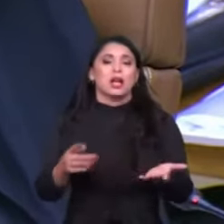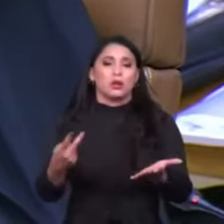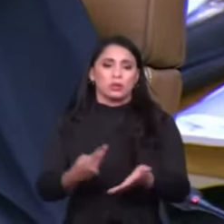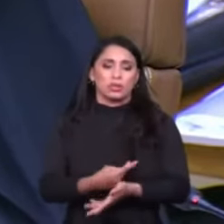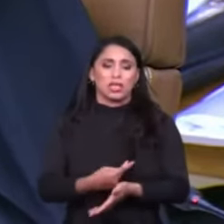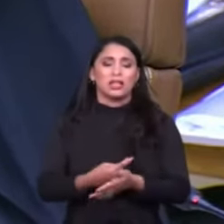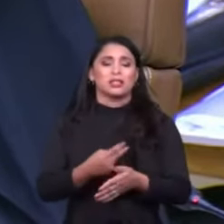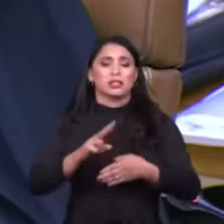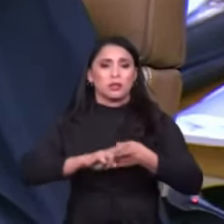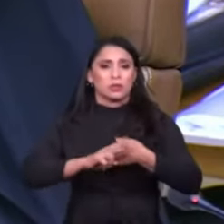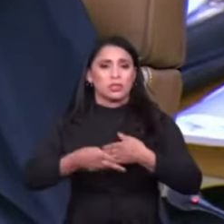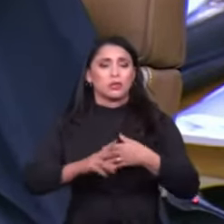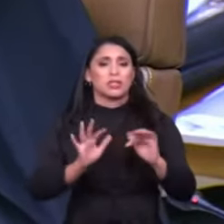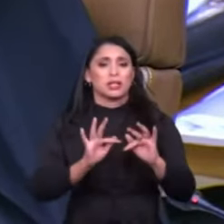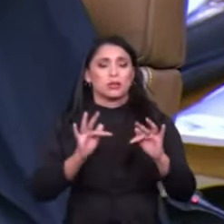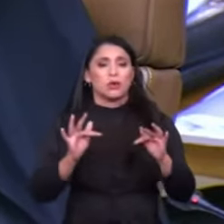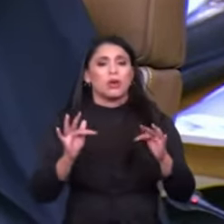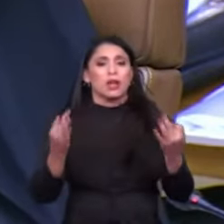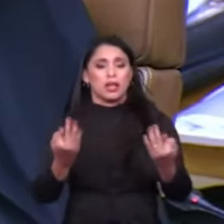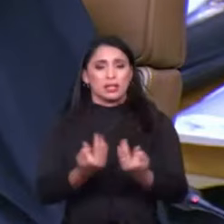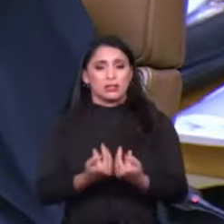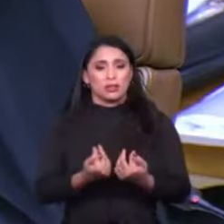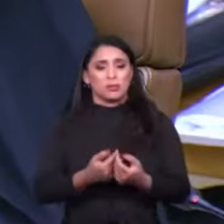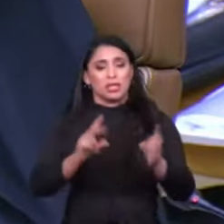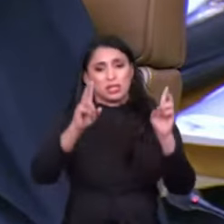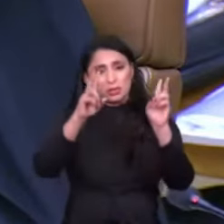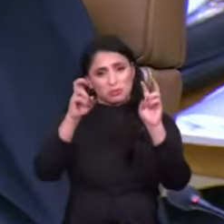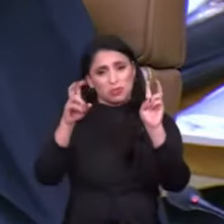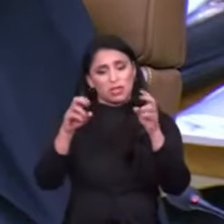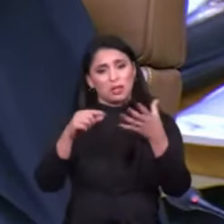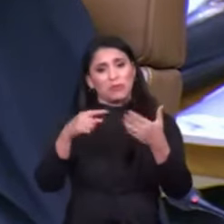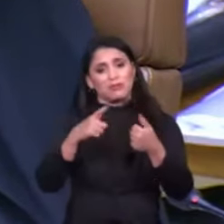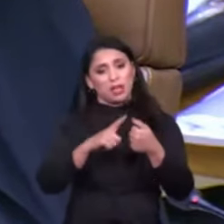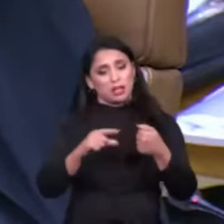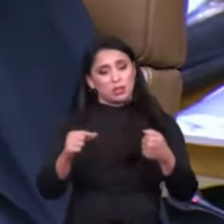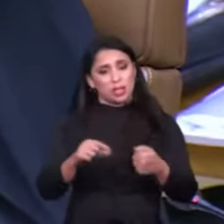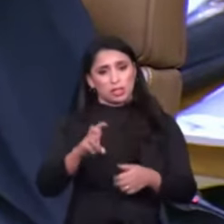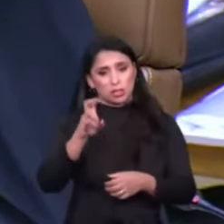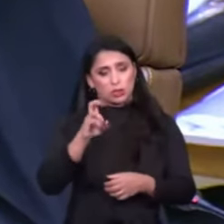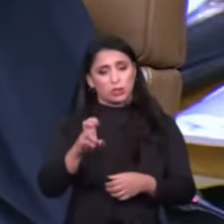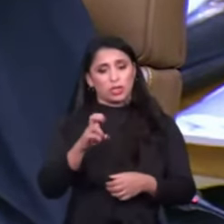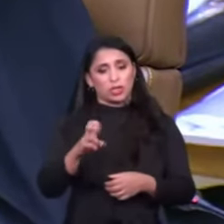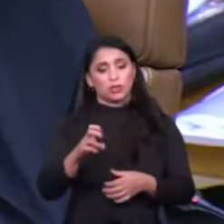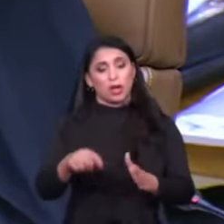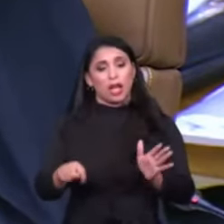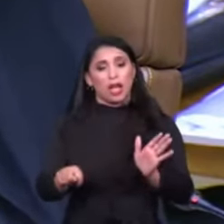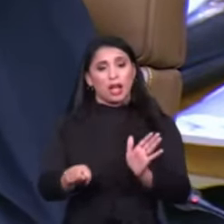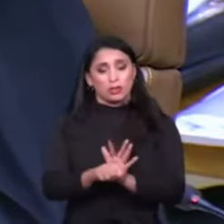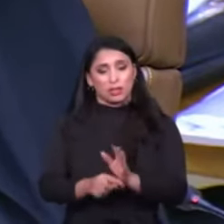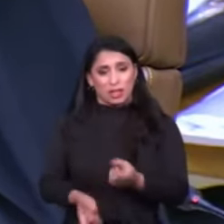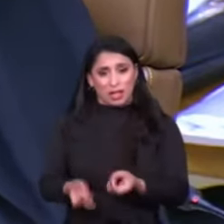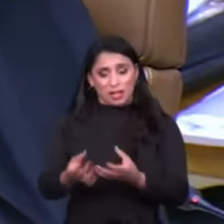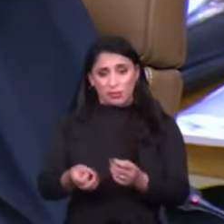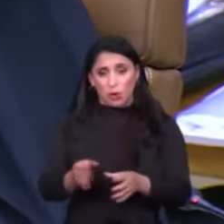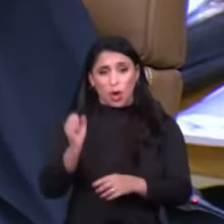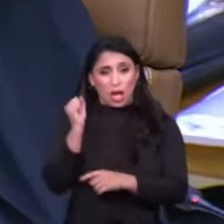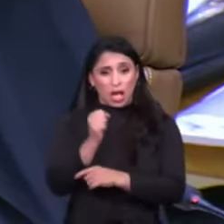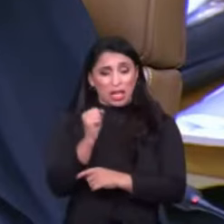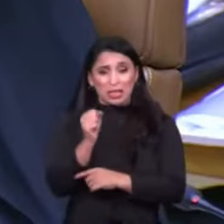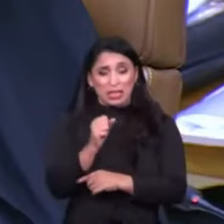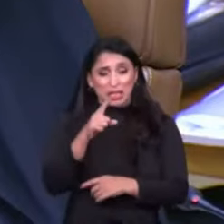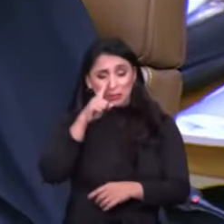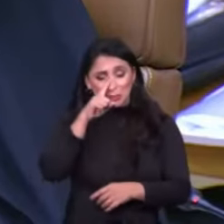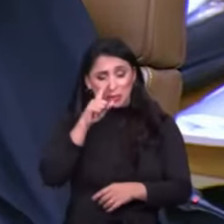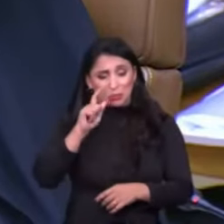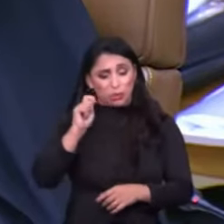de 1988 tratou do tema em vários dispositivos. No artigo 5º, equiparou o tráfico aos crimes hediondos e autorizou a extradição